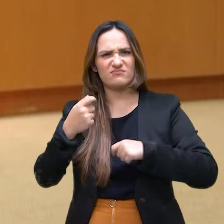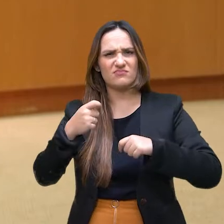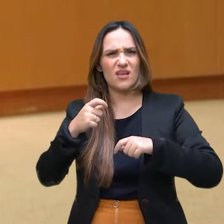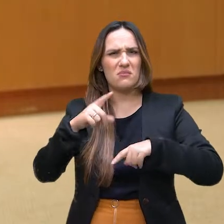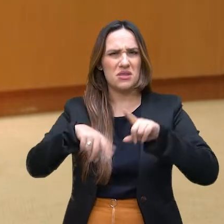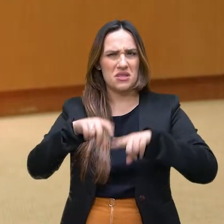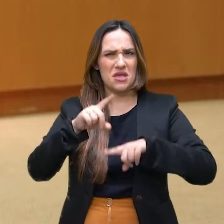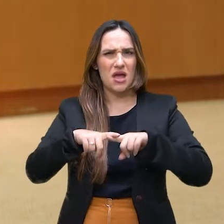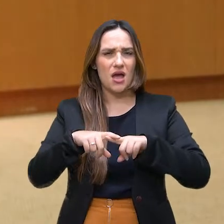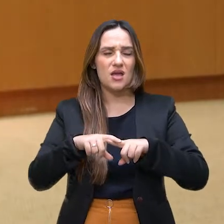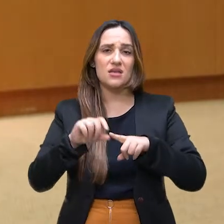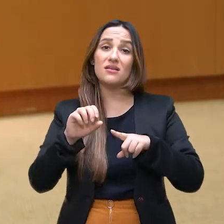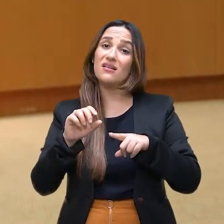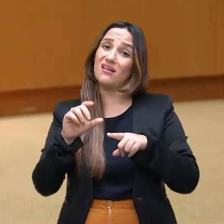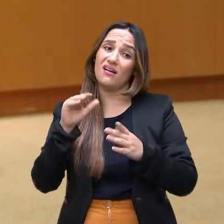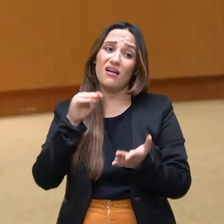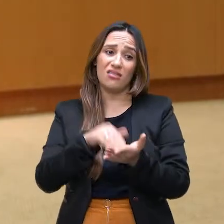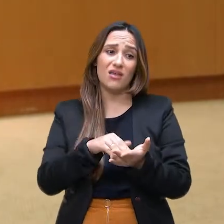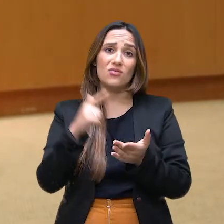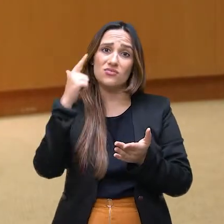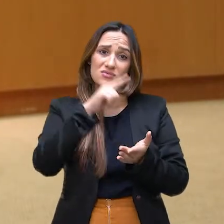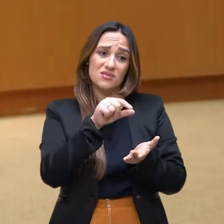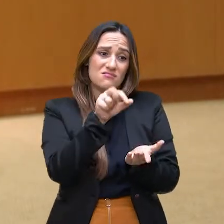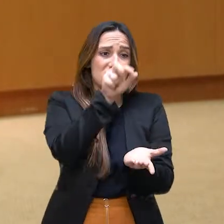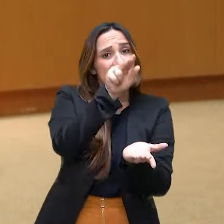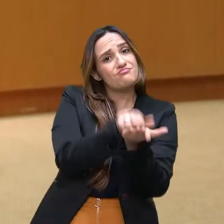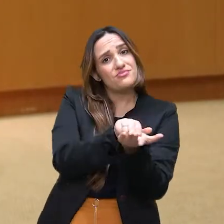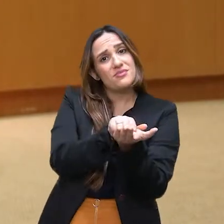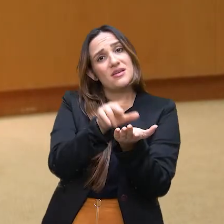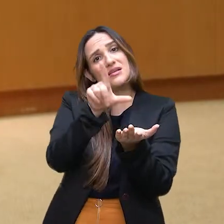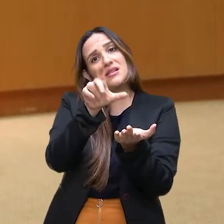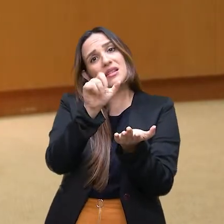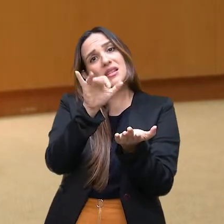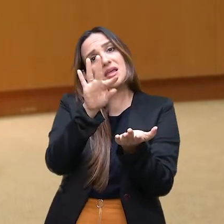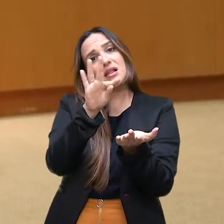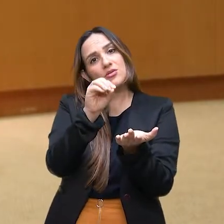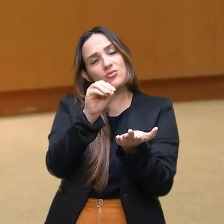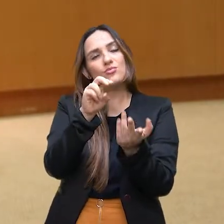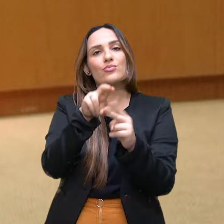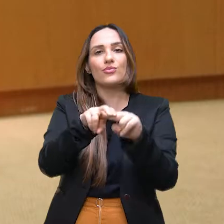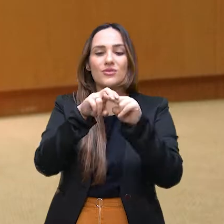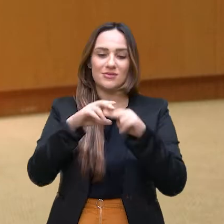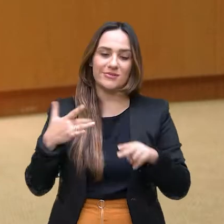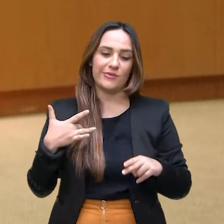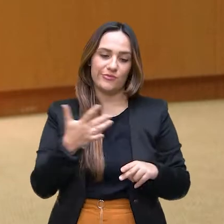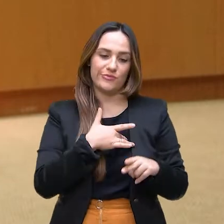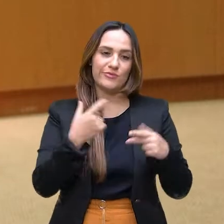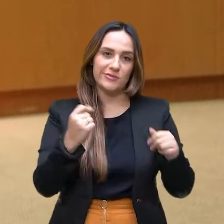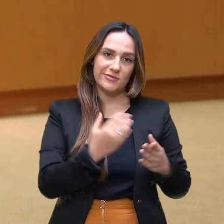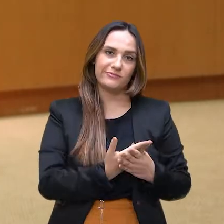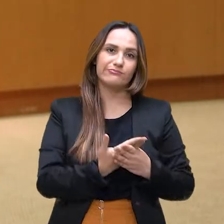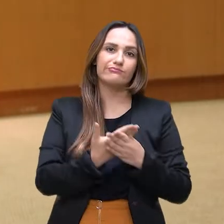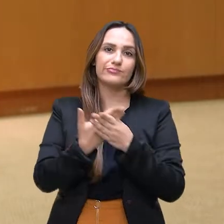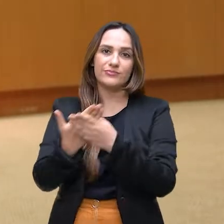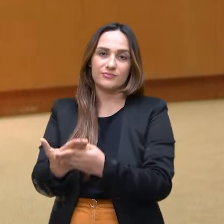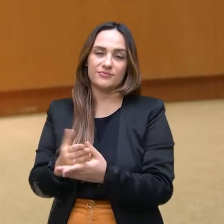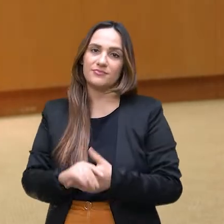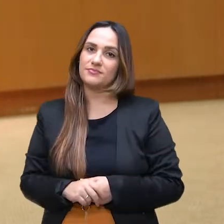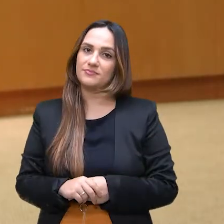até mesmo um leito de hospital. É assim que a saúde é judicializada. Apesar